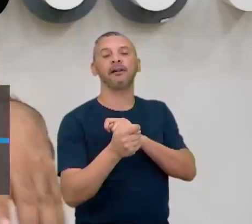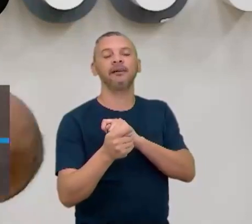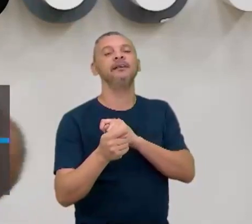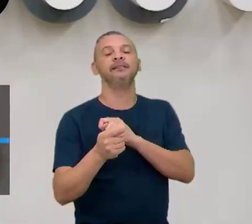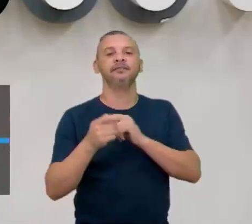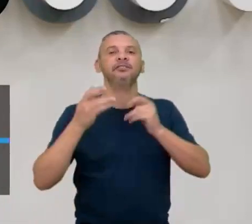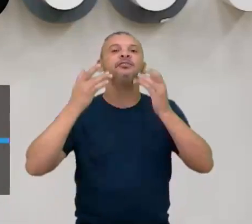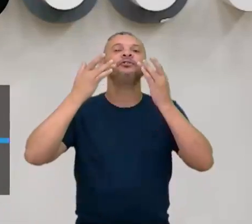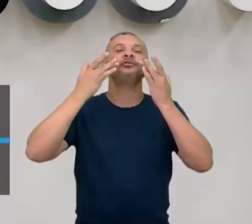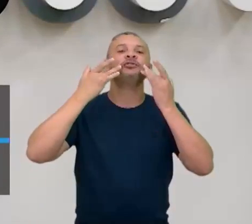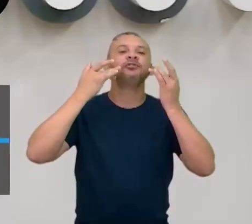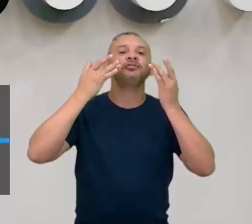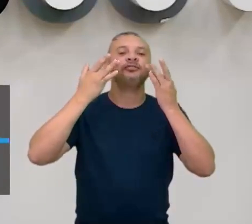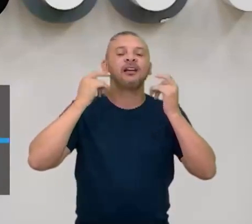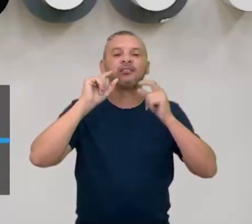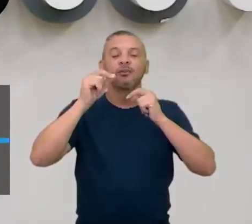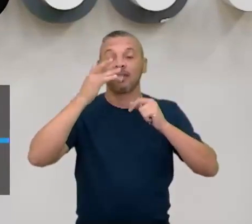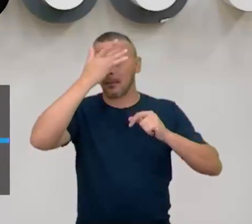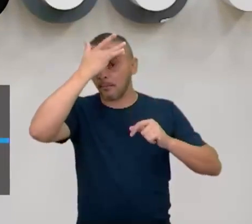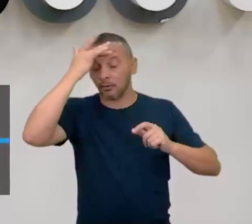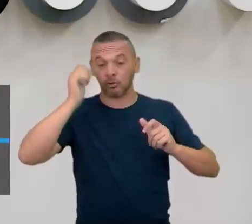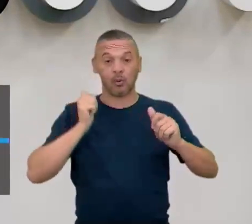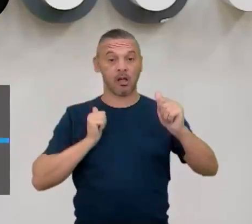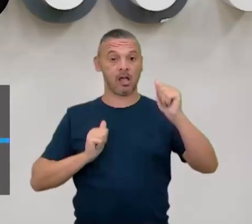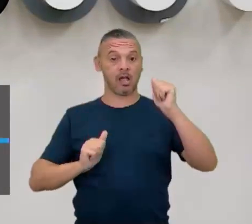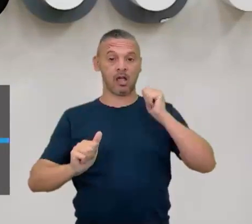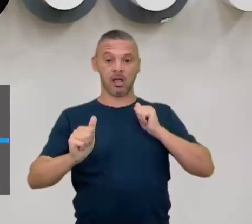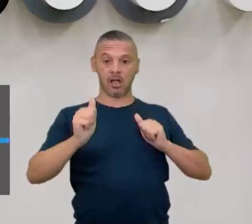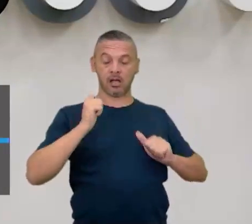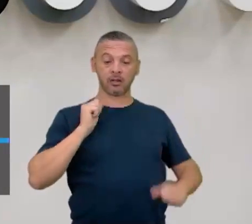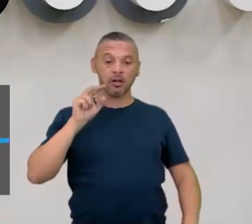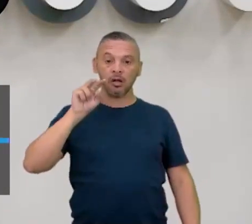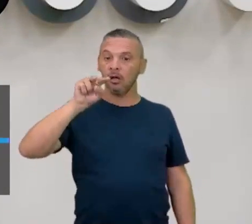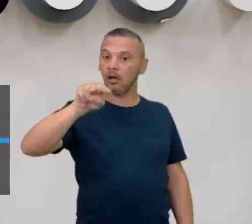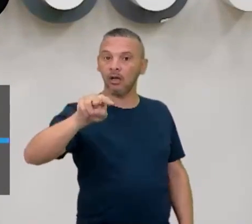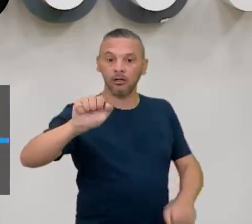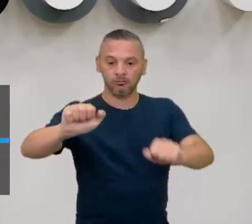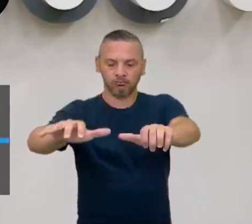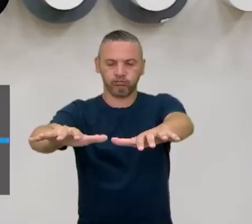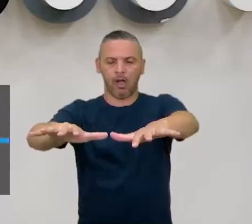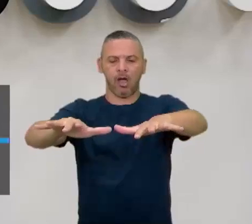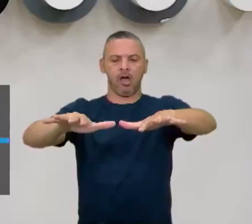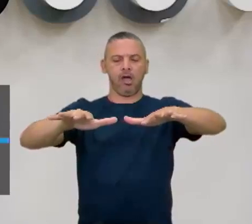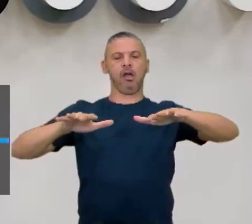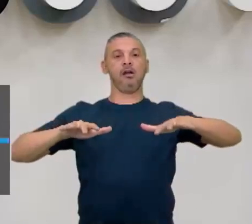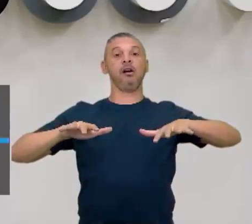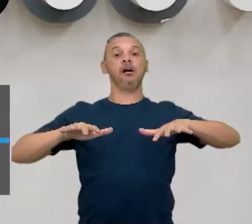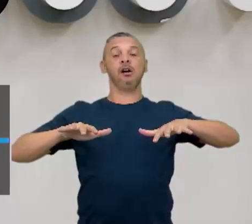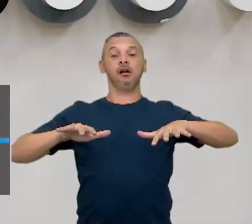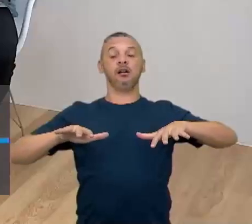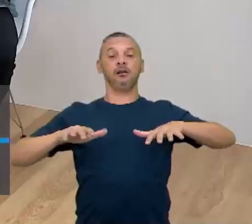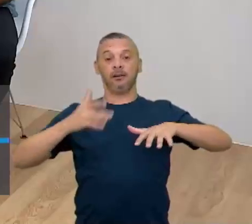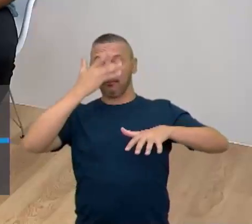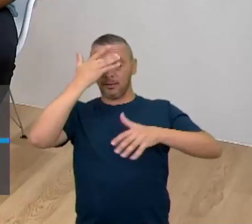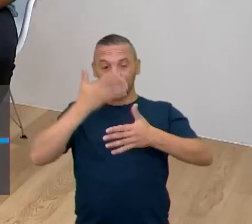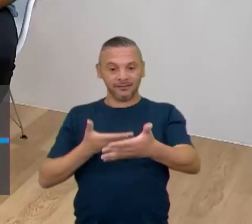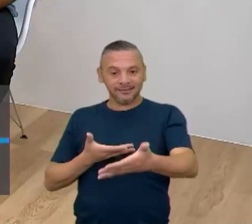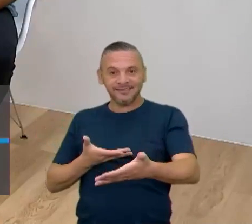quebrou, que é quando o ator ele percebe que a plateia está ali e a plateia consegue trocar com